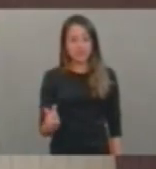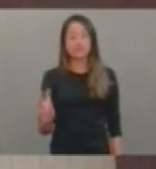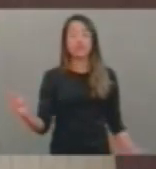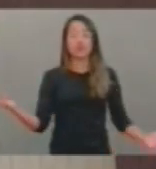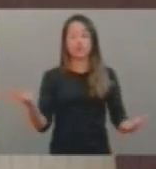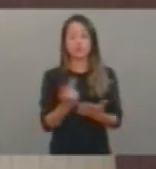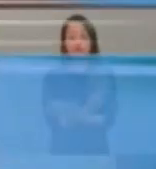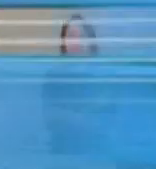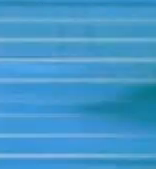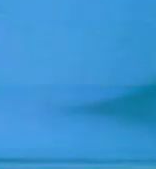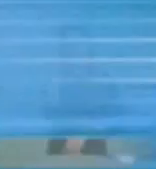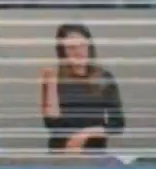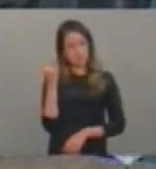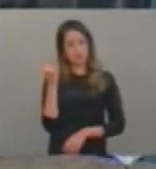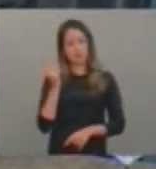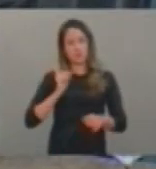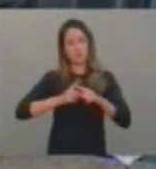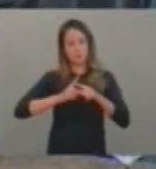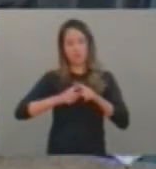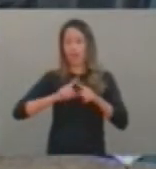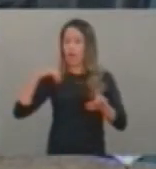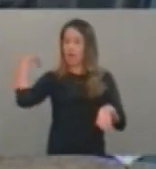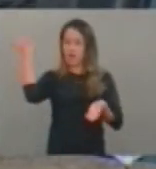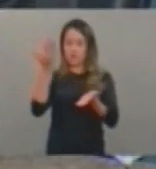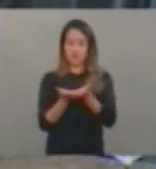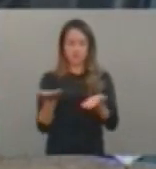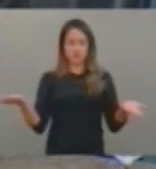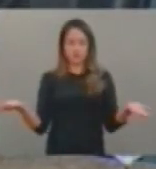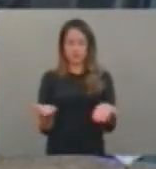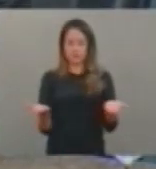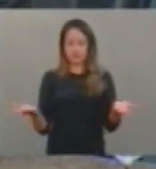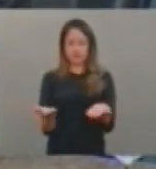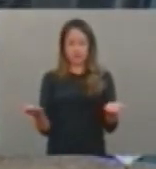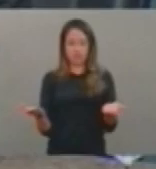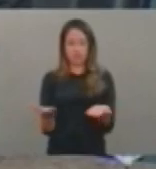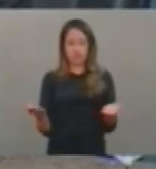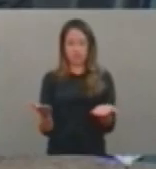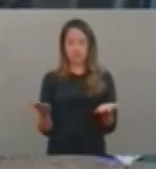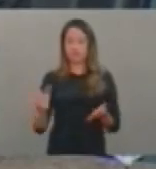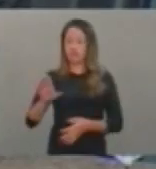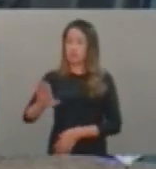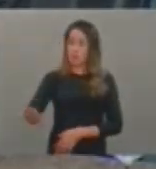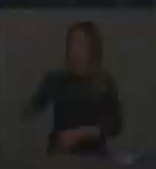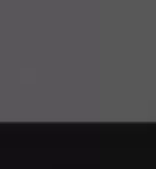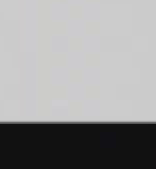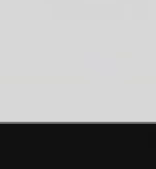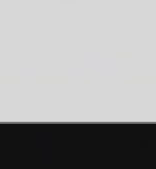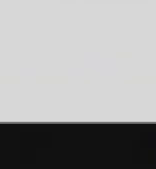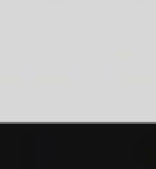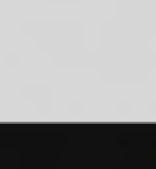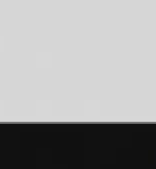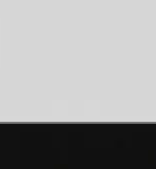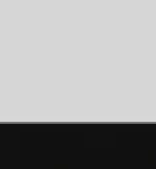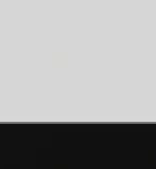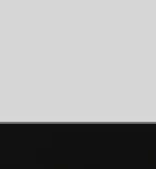coletivos no município de Fortaleza. Ele honrou até agora todos os seus compromissos com a Polícia Militar.